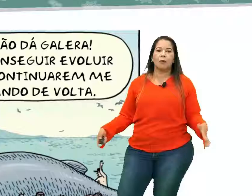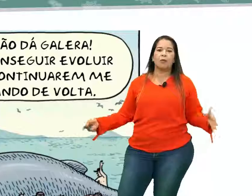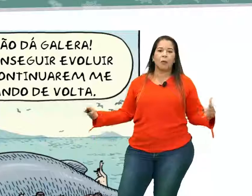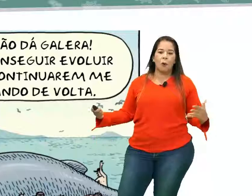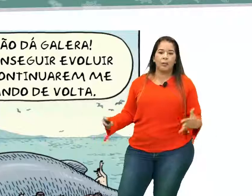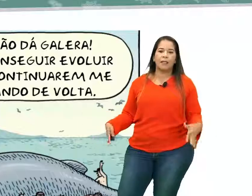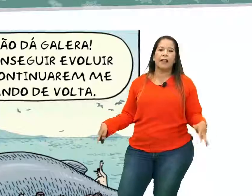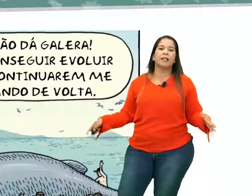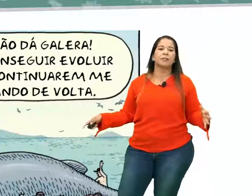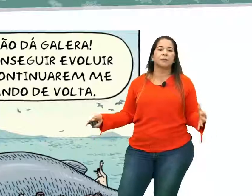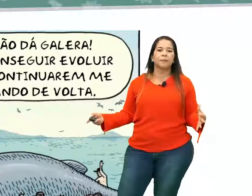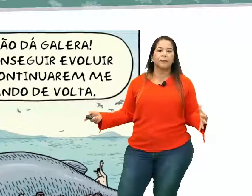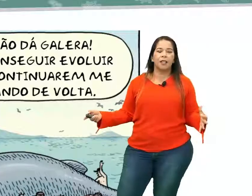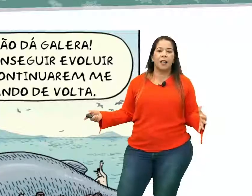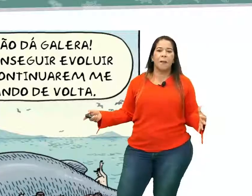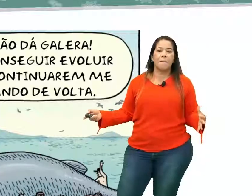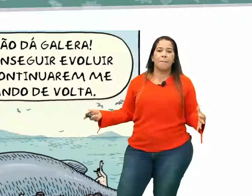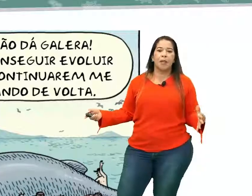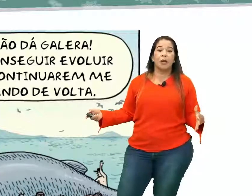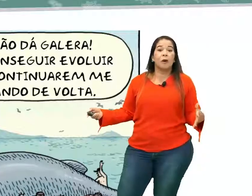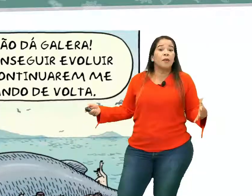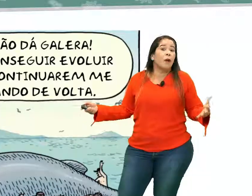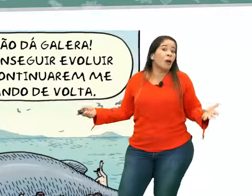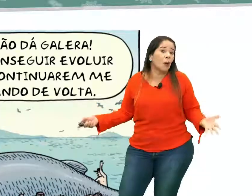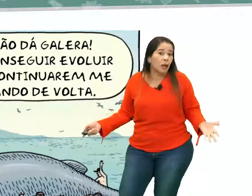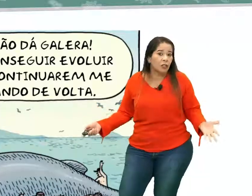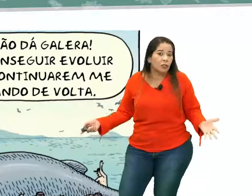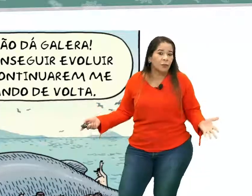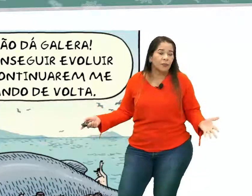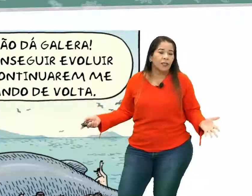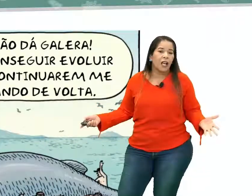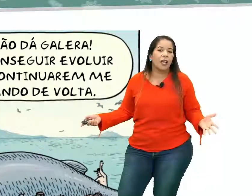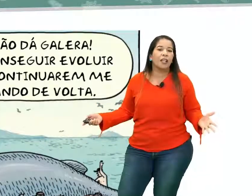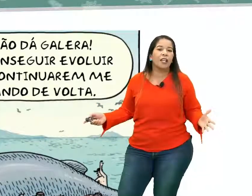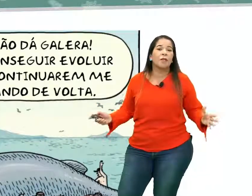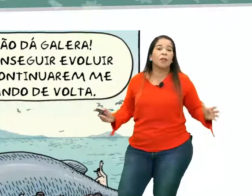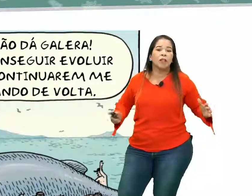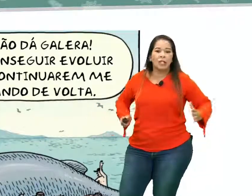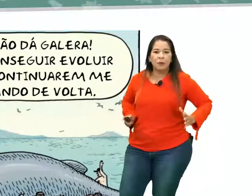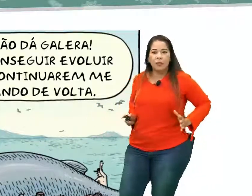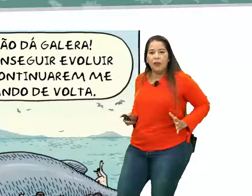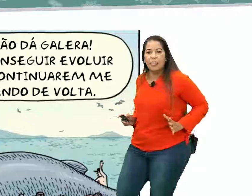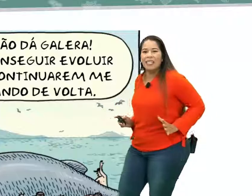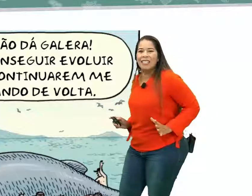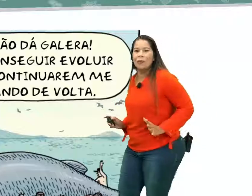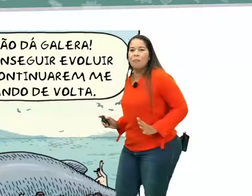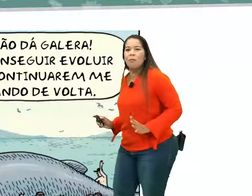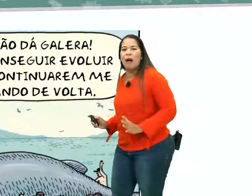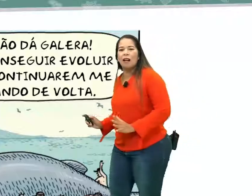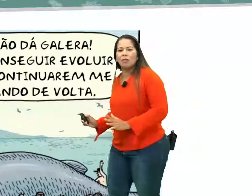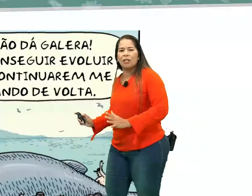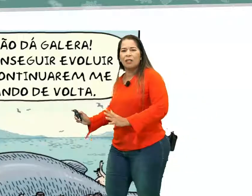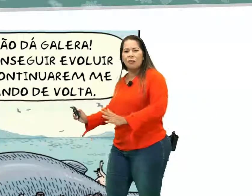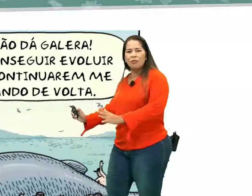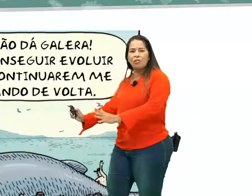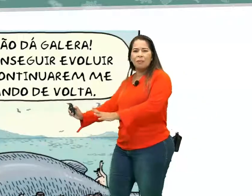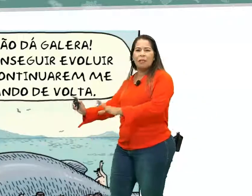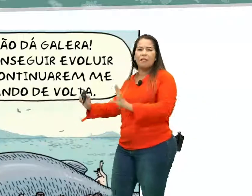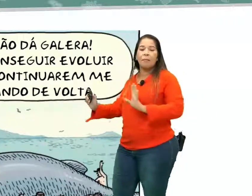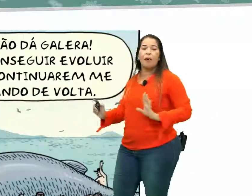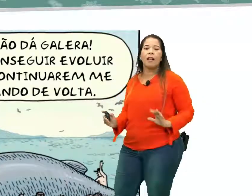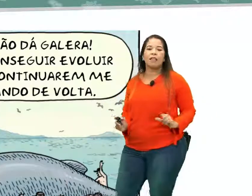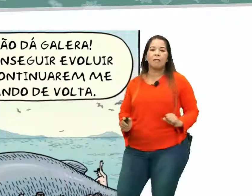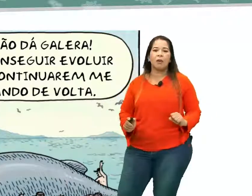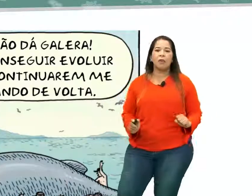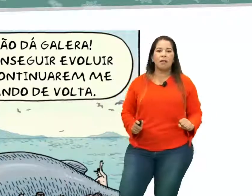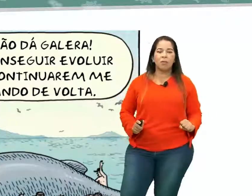precisa estar com o seu corpo hidratado, né? Ela é um animal aquático. Aí o que as pessoas fazem? Tentam empurrar, junto aquele monte de gente para